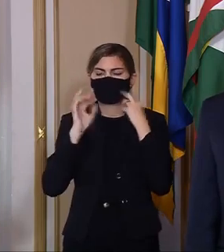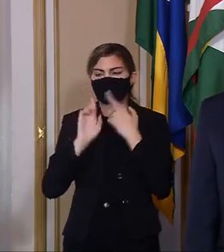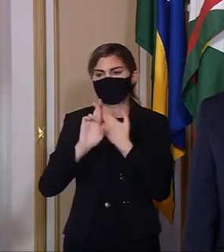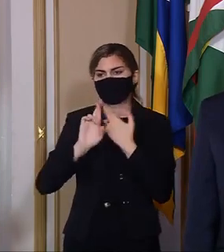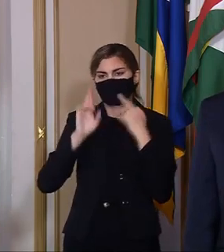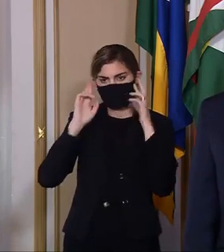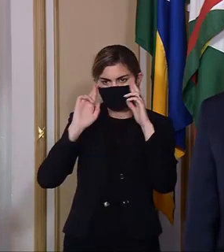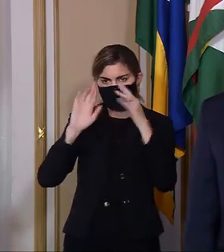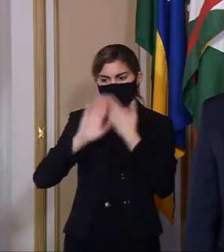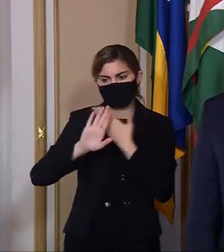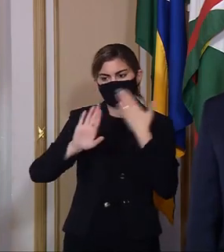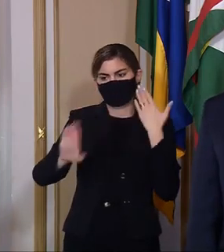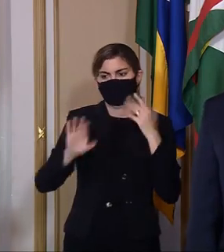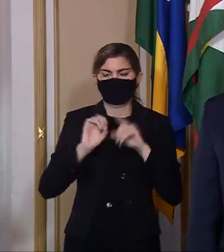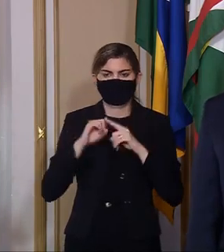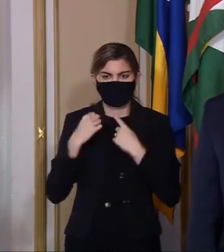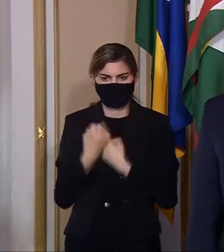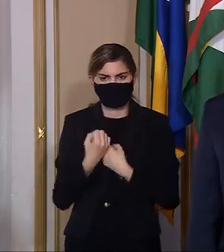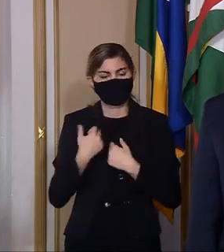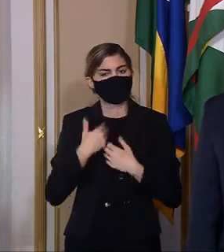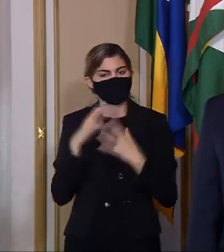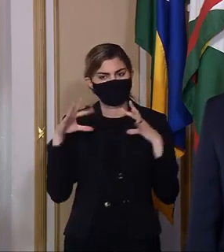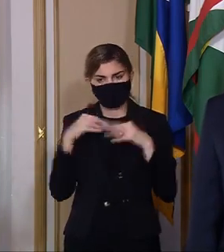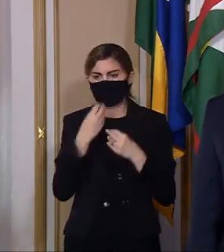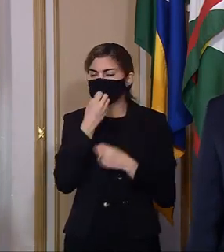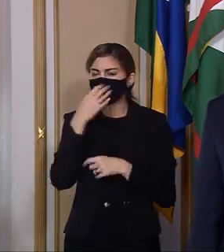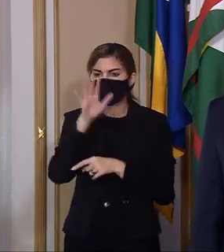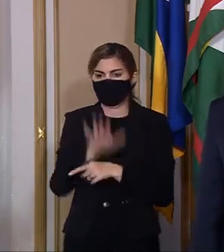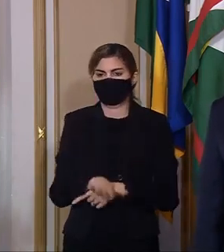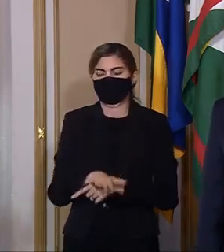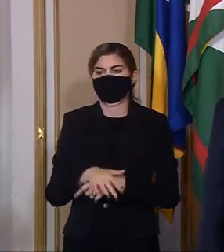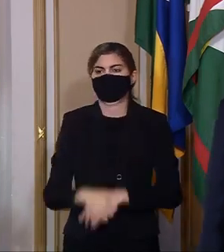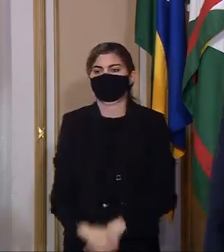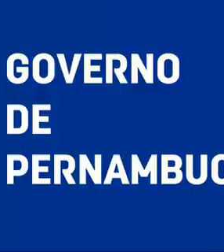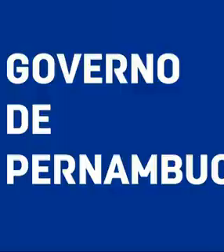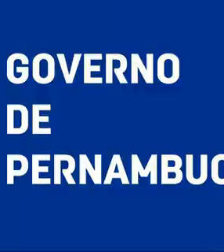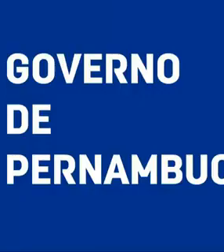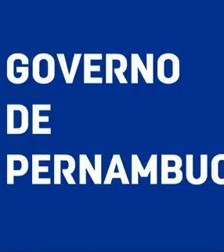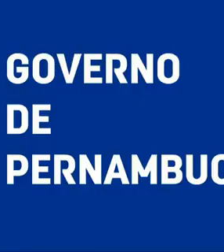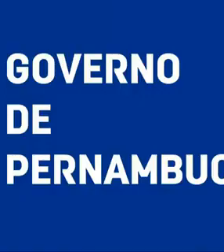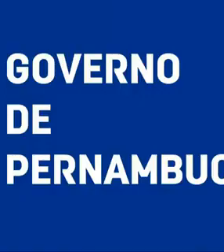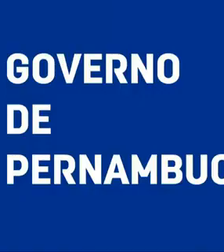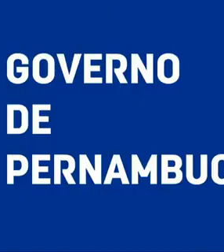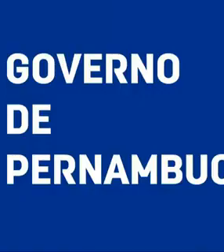respeitem o distanciamento social Tenham todos uma boa tarde